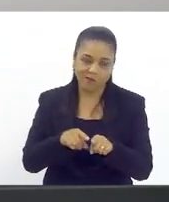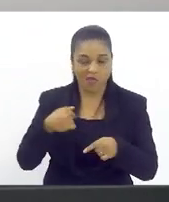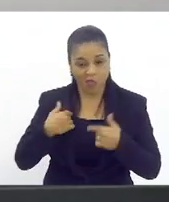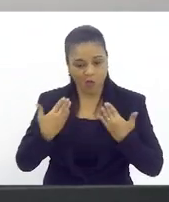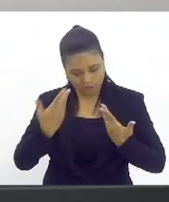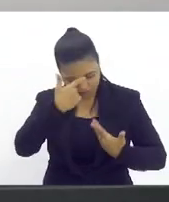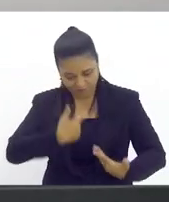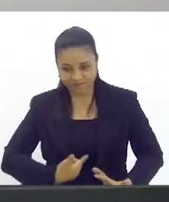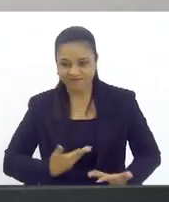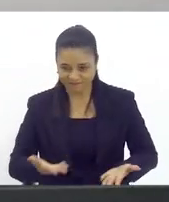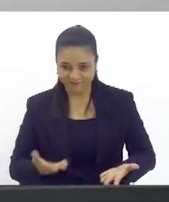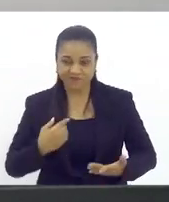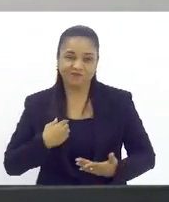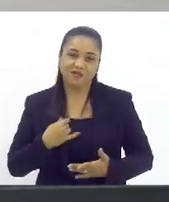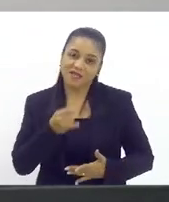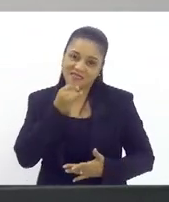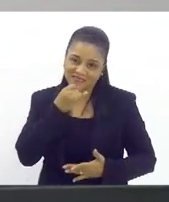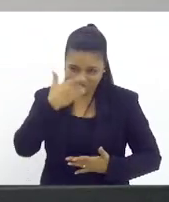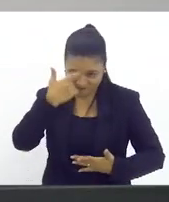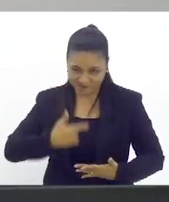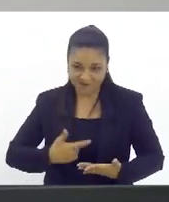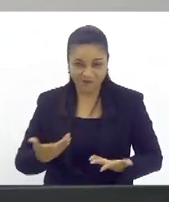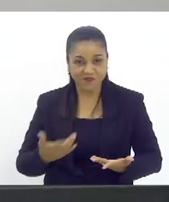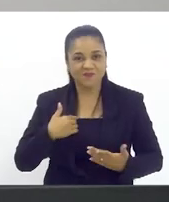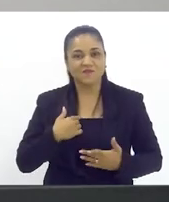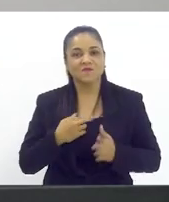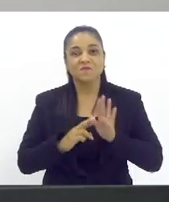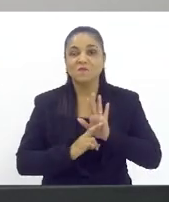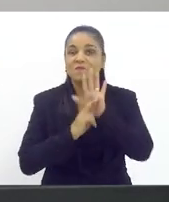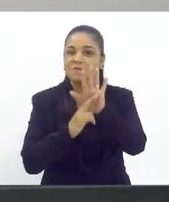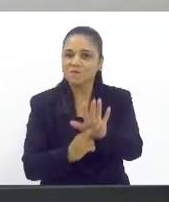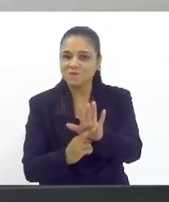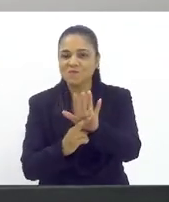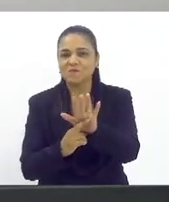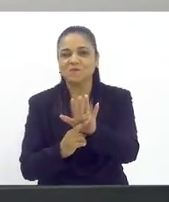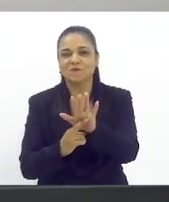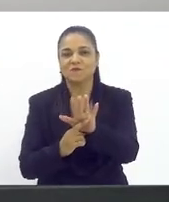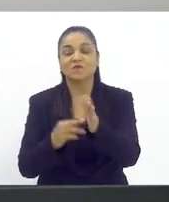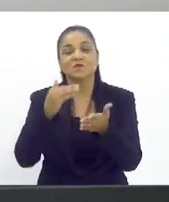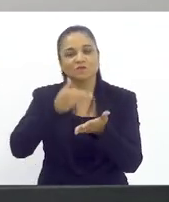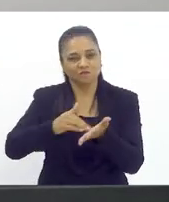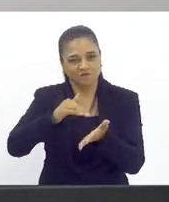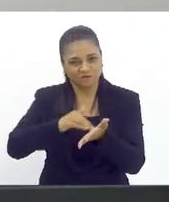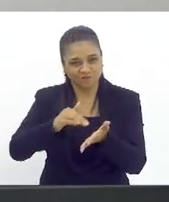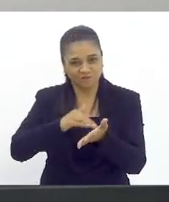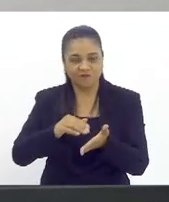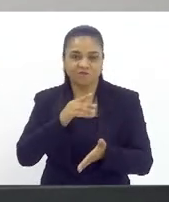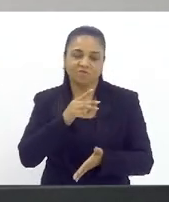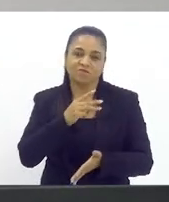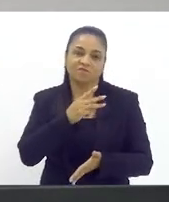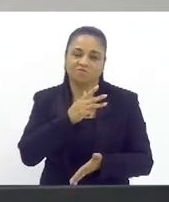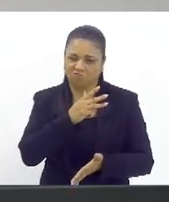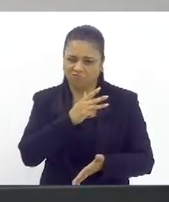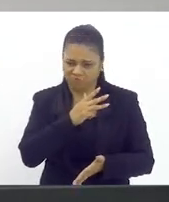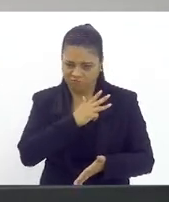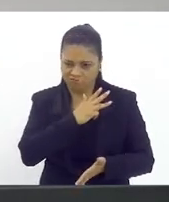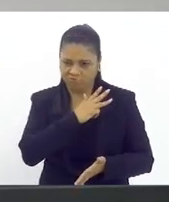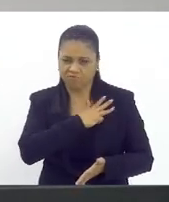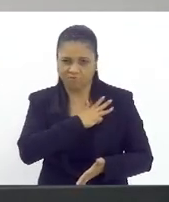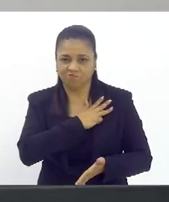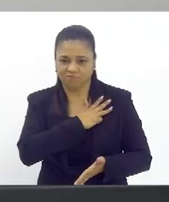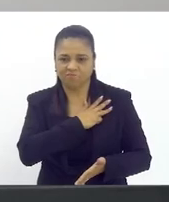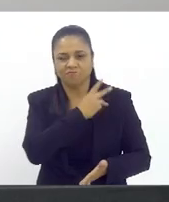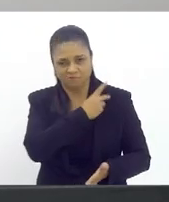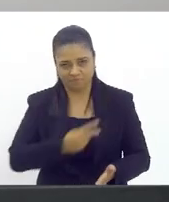concursada nessa posição E aí que representando também o nosso secretário nosso Presidente dizendo também